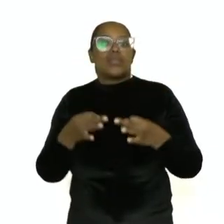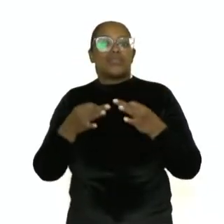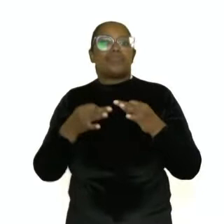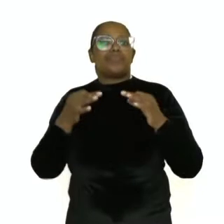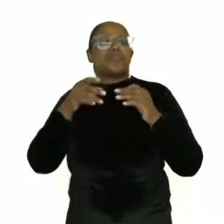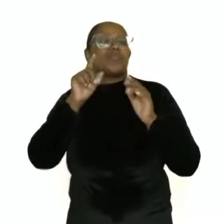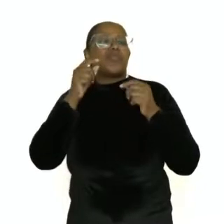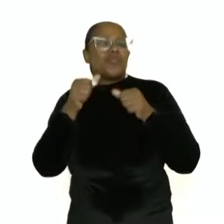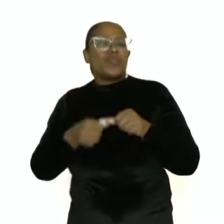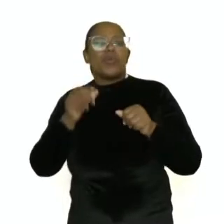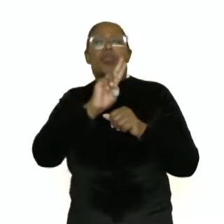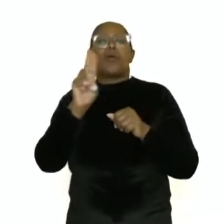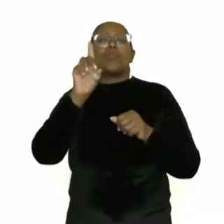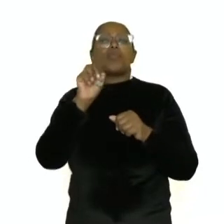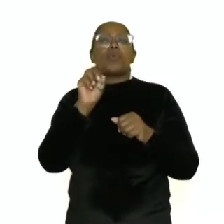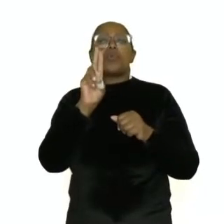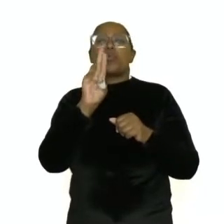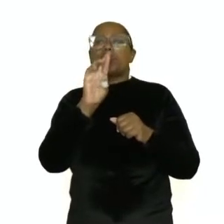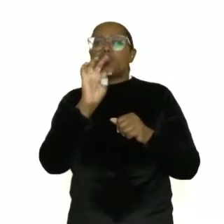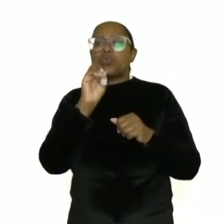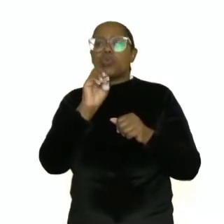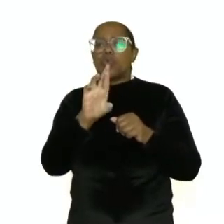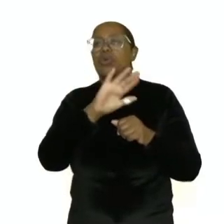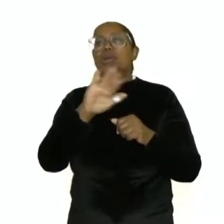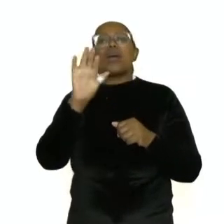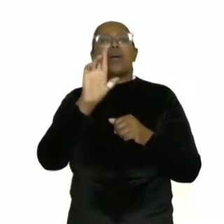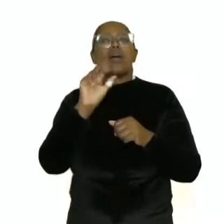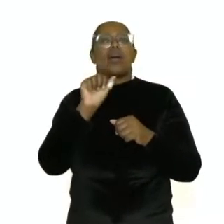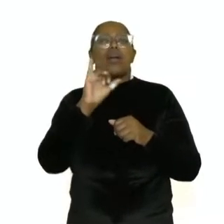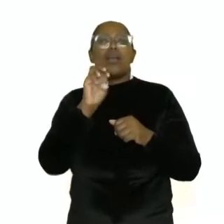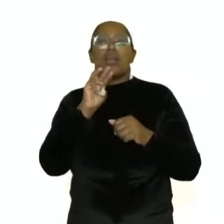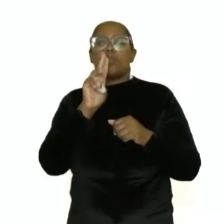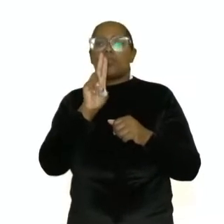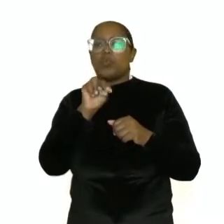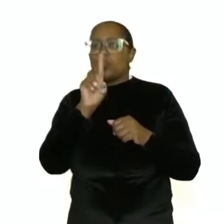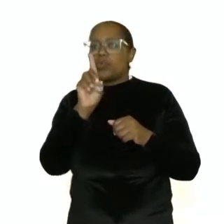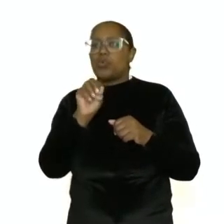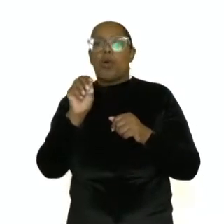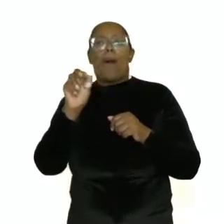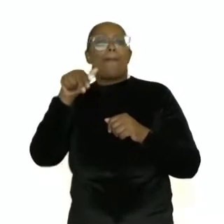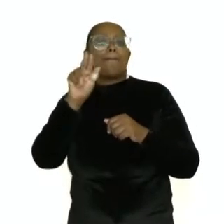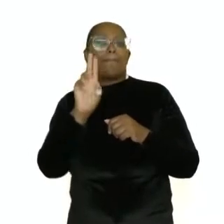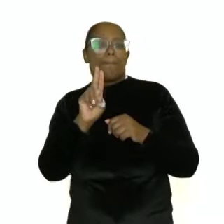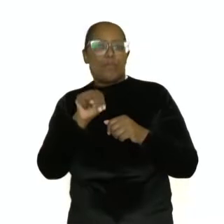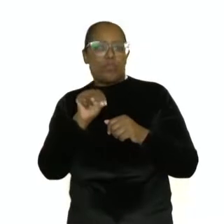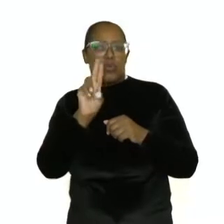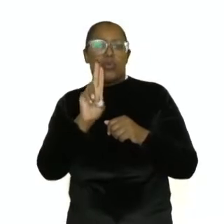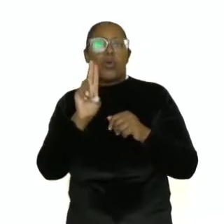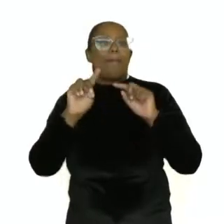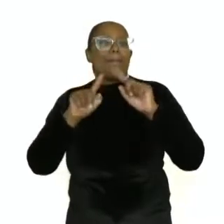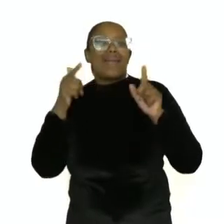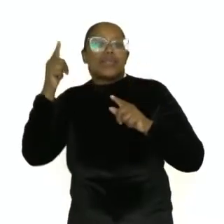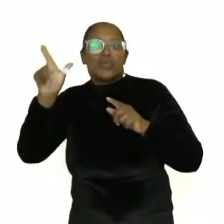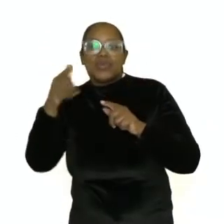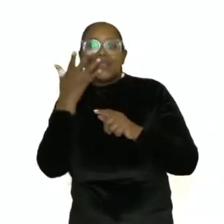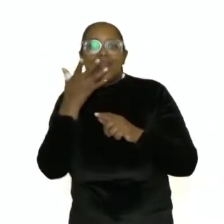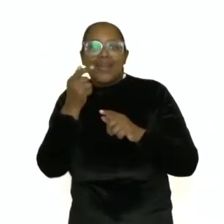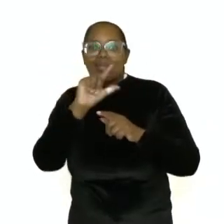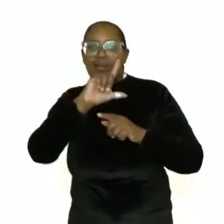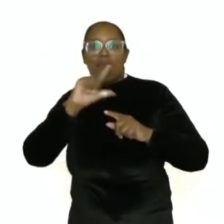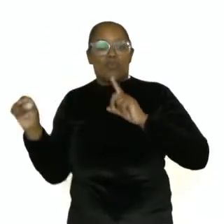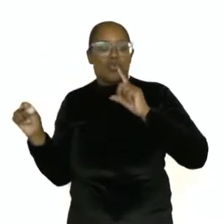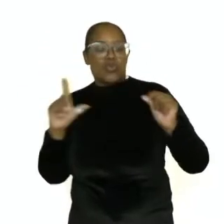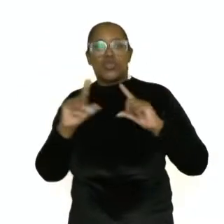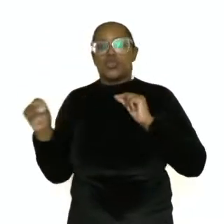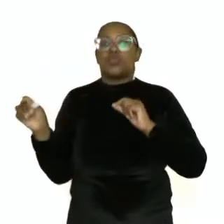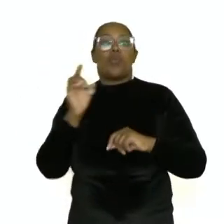Doutor Raimundo Pelado. Era de bom gênio e não se zangava, mas os garotos dos arredores fugiam ao vê-lo, escondiam-se